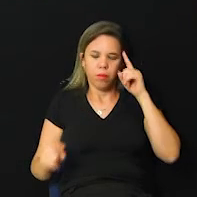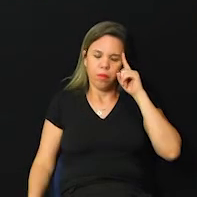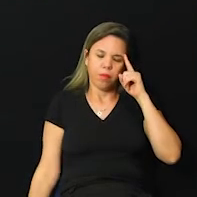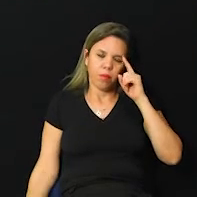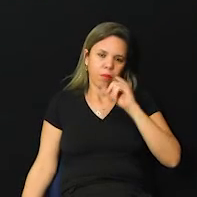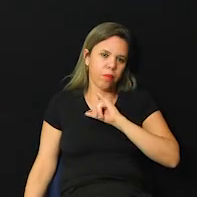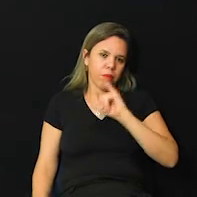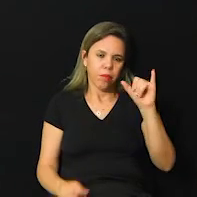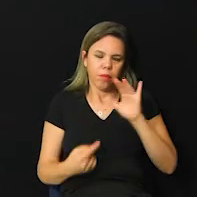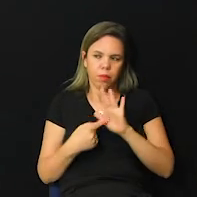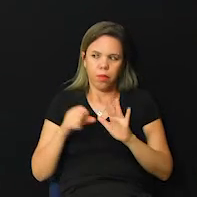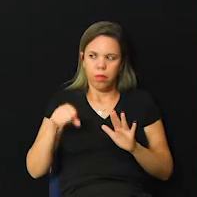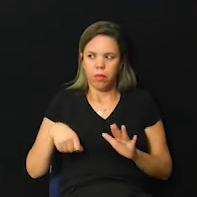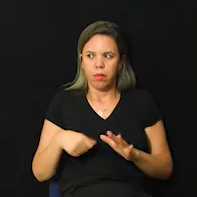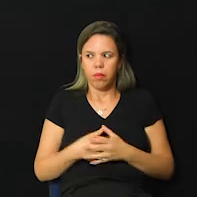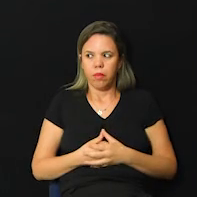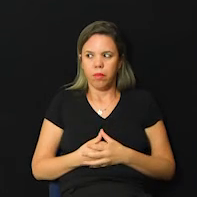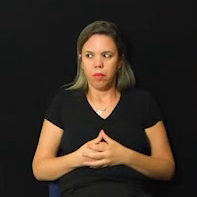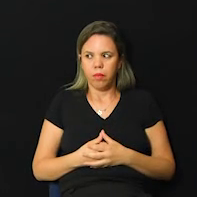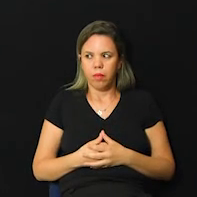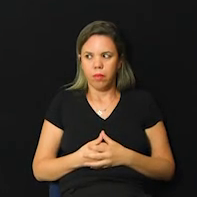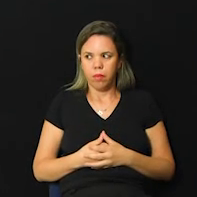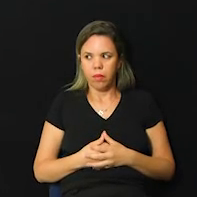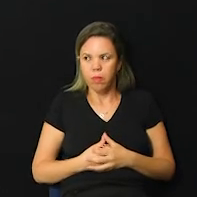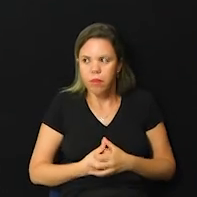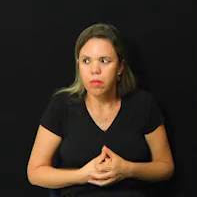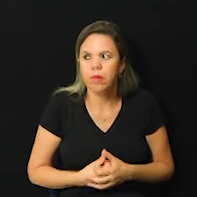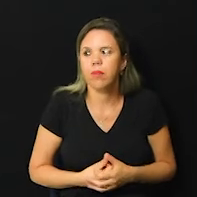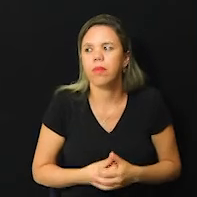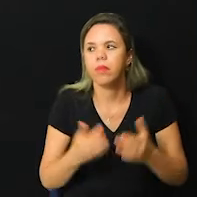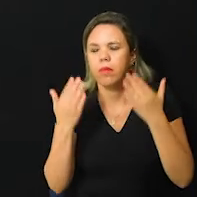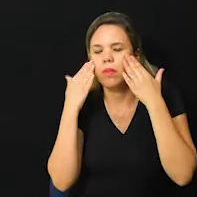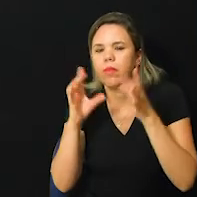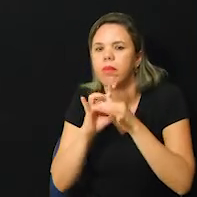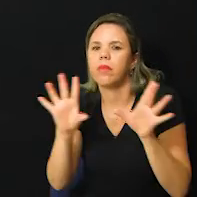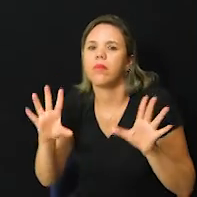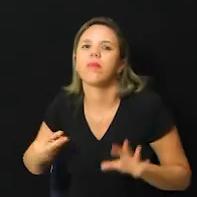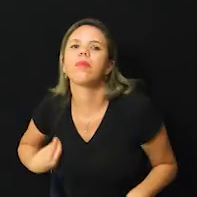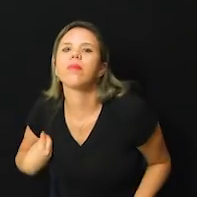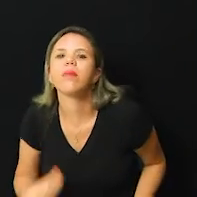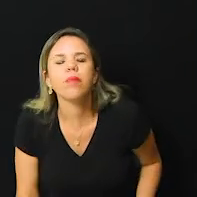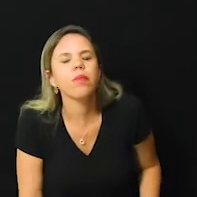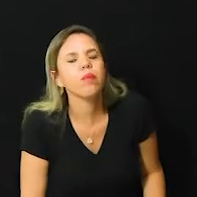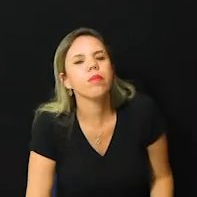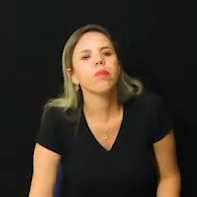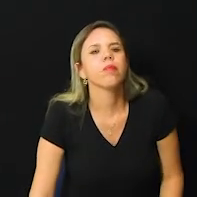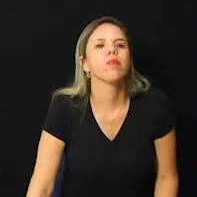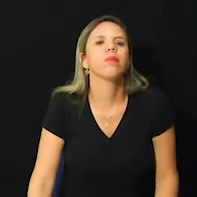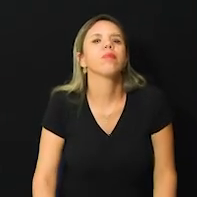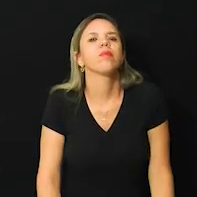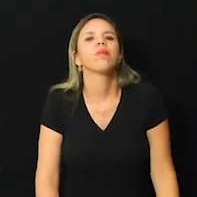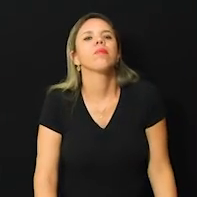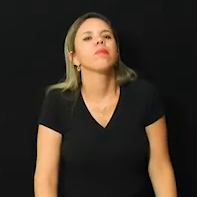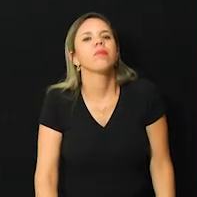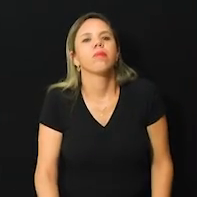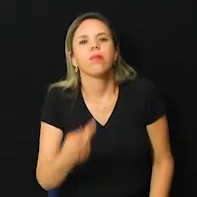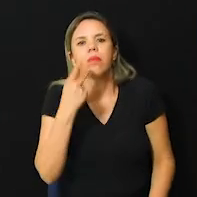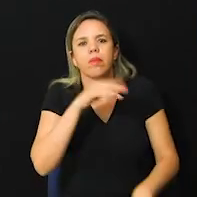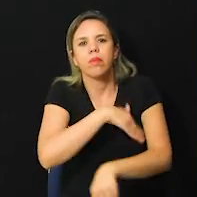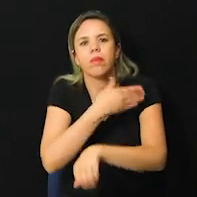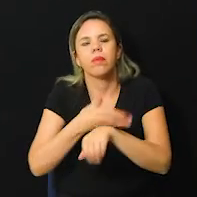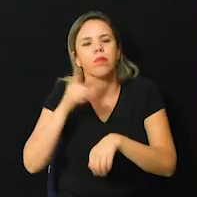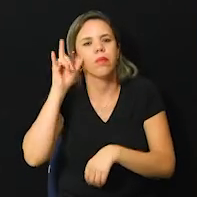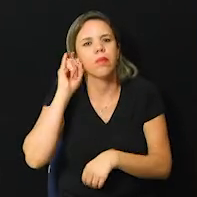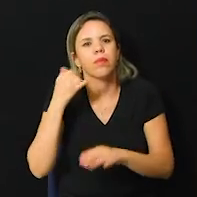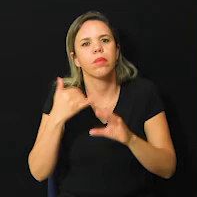sem a meu dia a dia aqui ou não eu sou totalmente exposta minha vida exposta eu